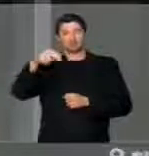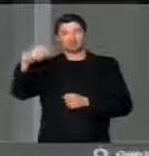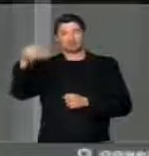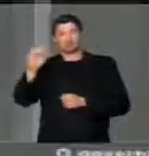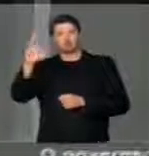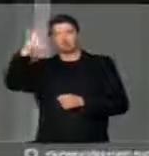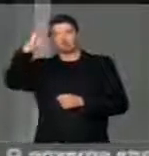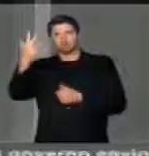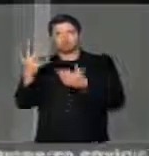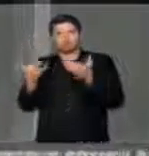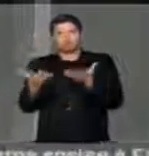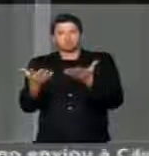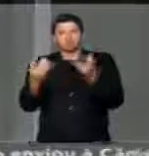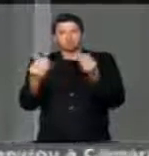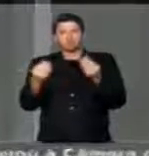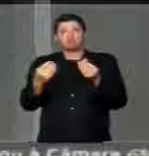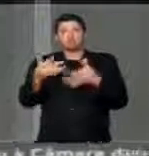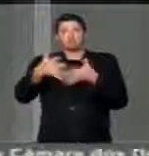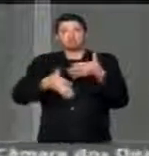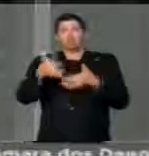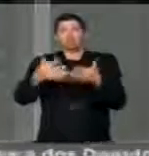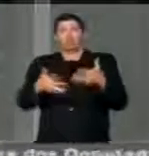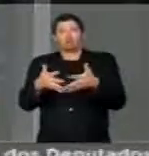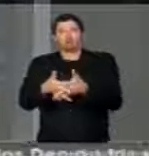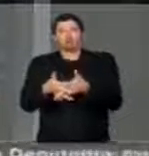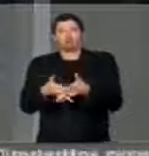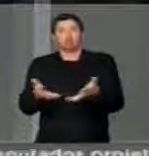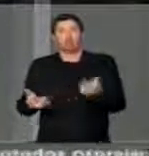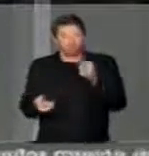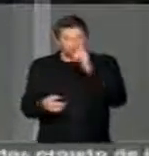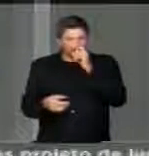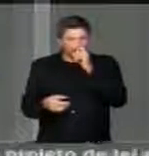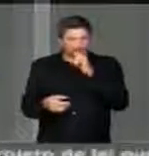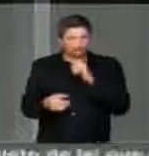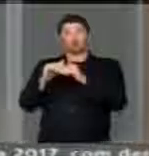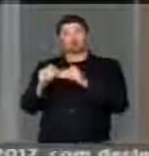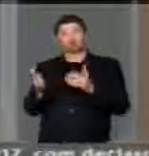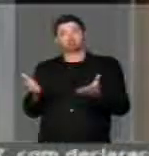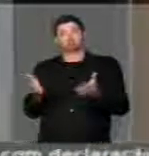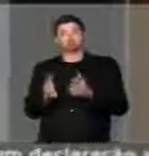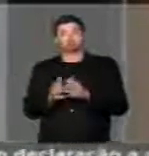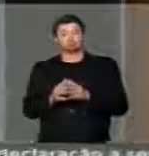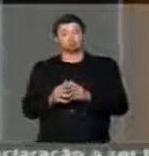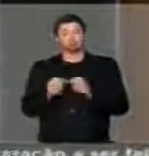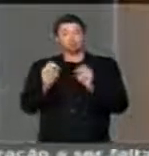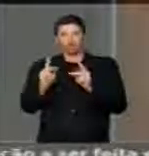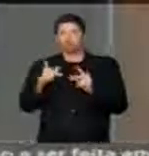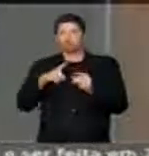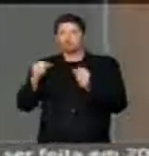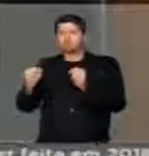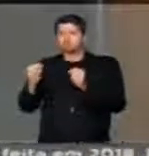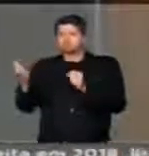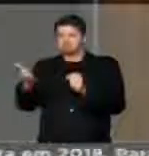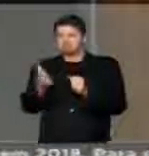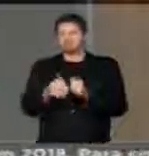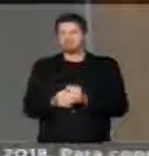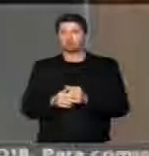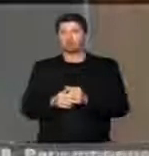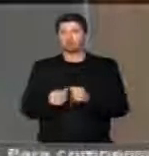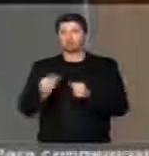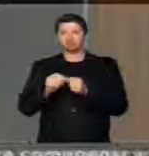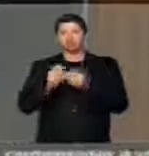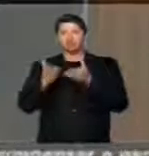a tomar uma atitude tão atabalhoada, tão atrapalhada, tão impensada. E ficamos sabendo que, na realidade,